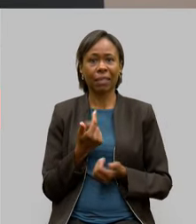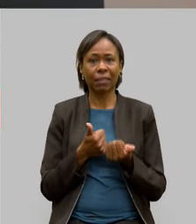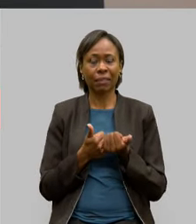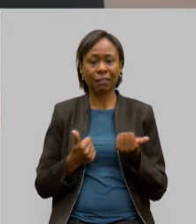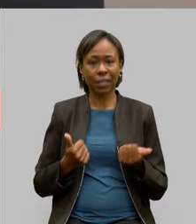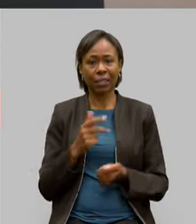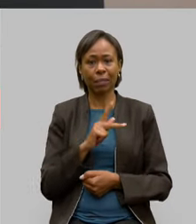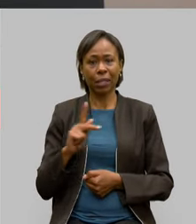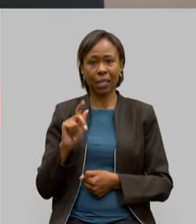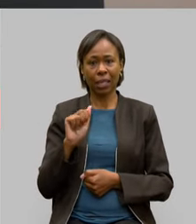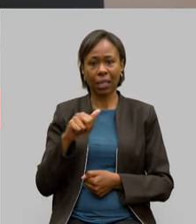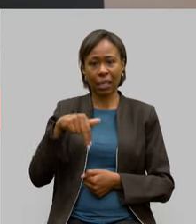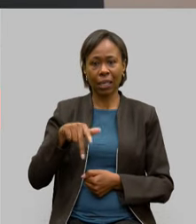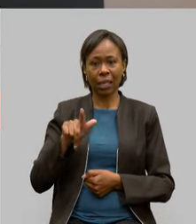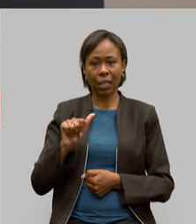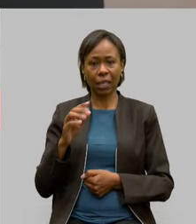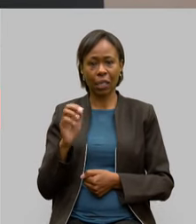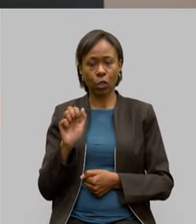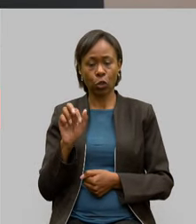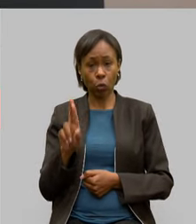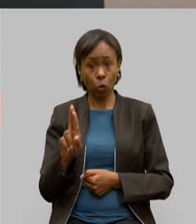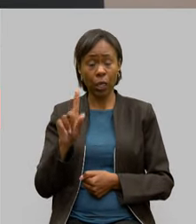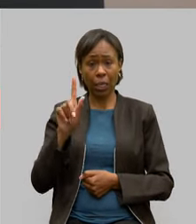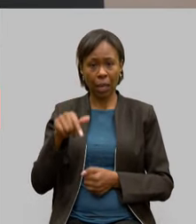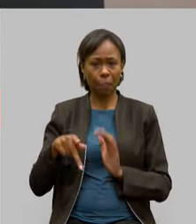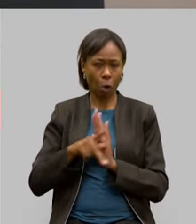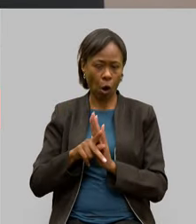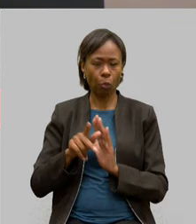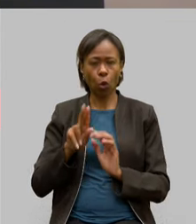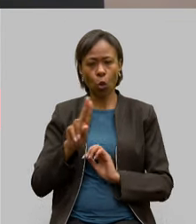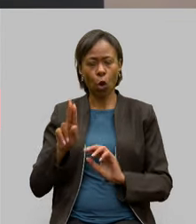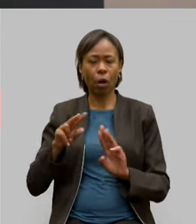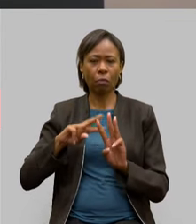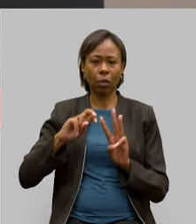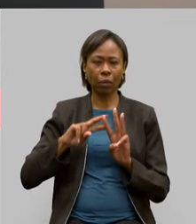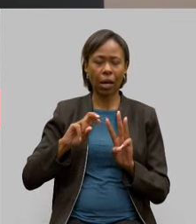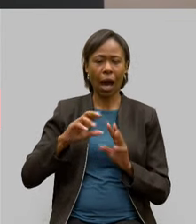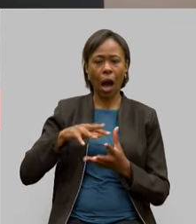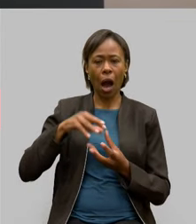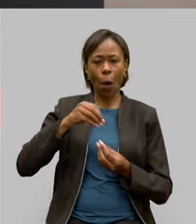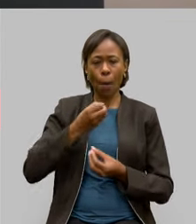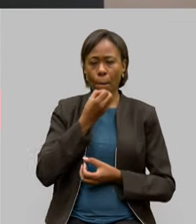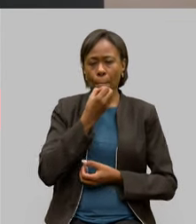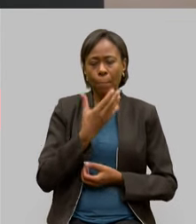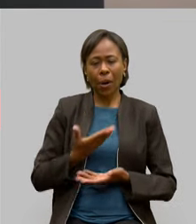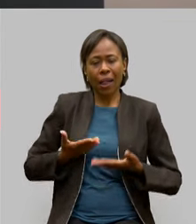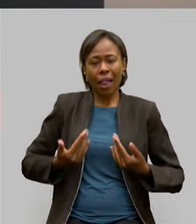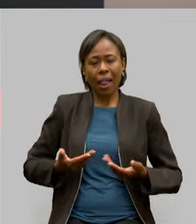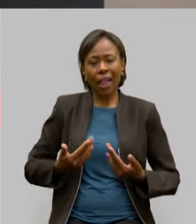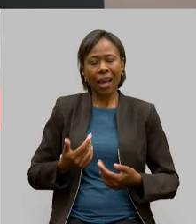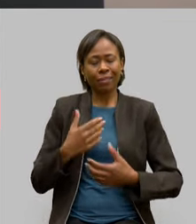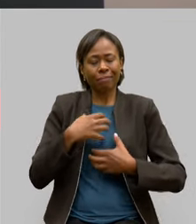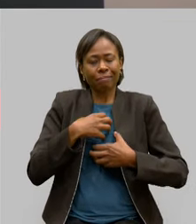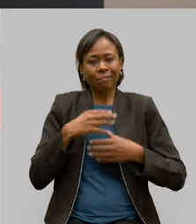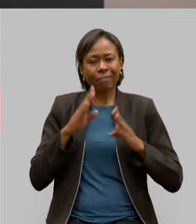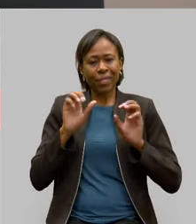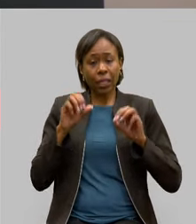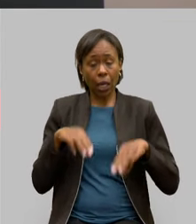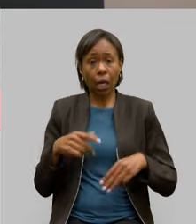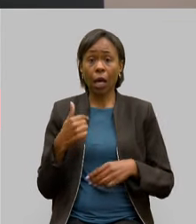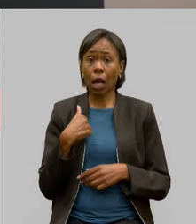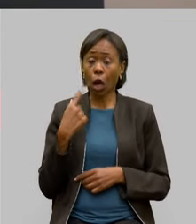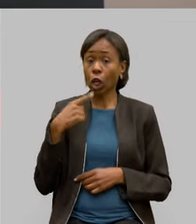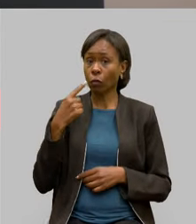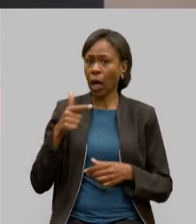Guarani que significa alma boa alma leve bem-estar e também sou advogado ativista e antiproibicionista